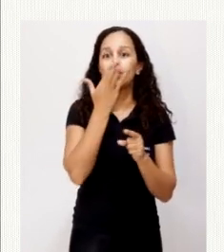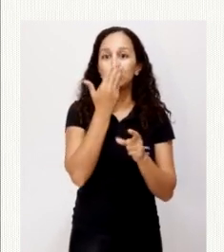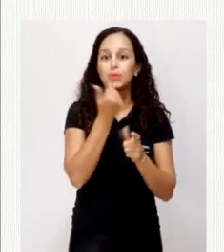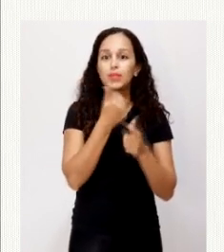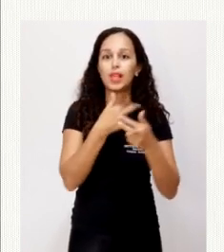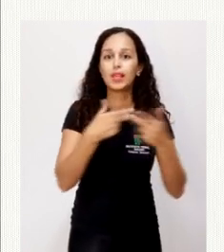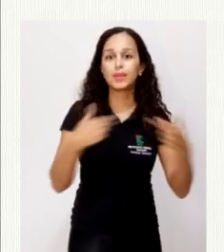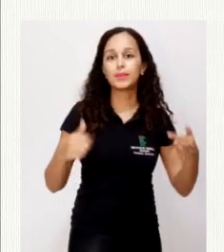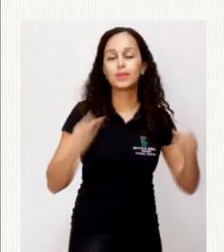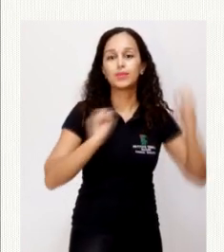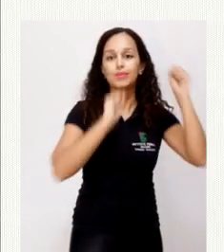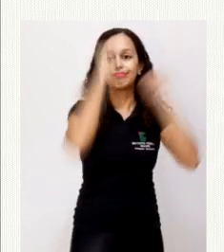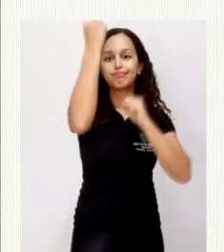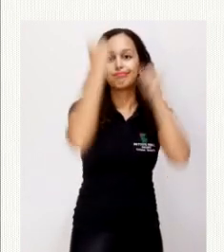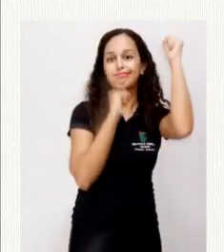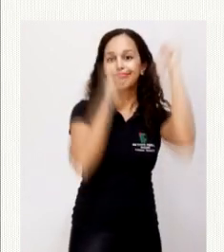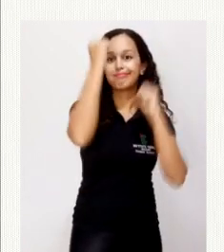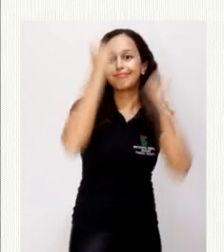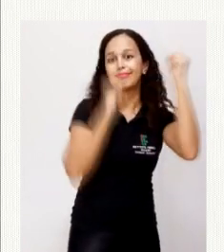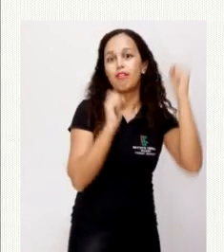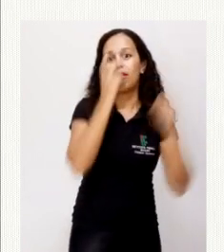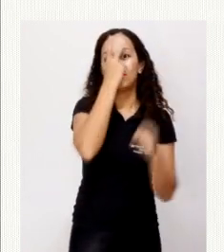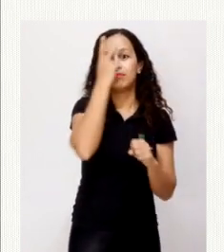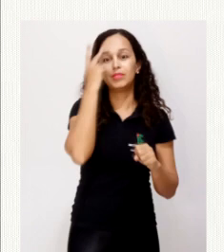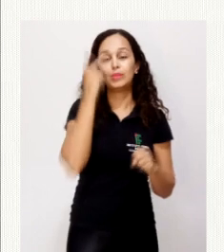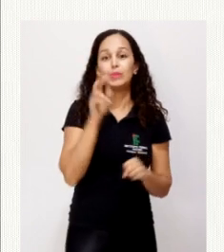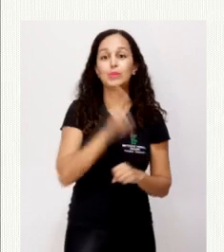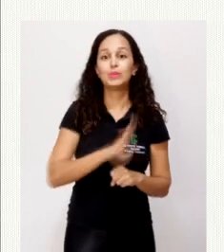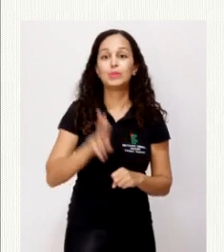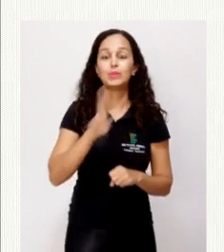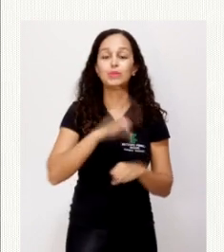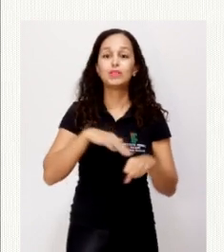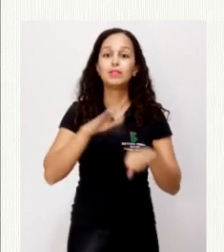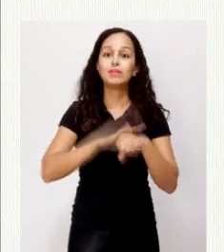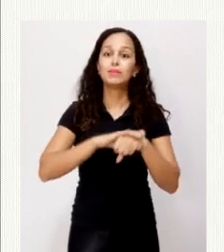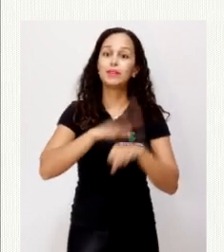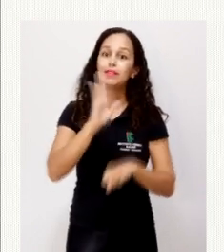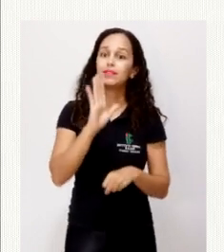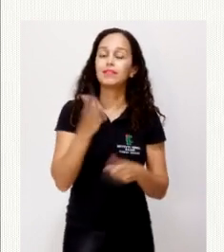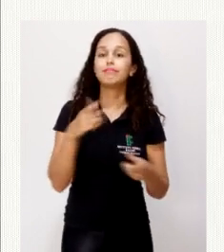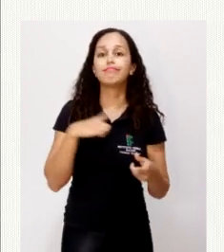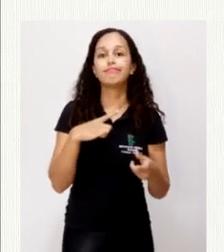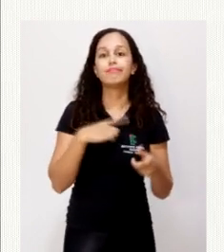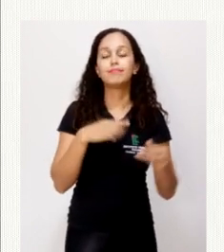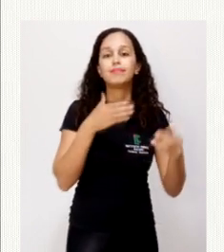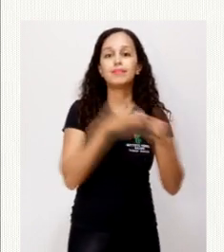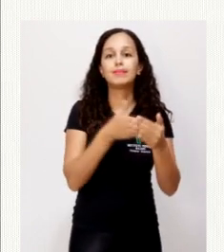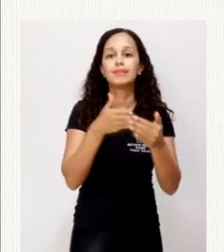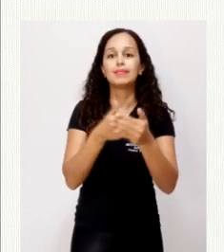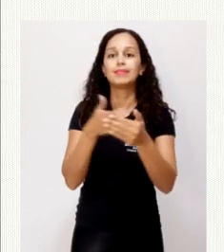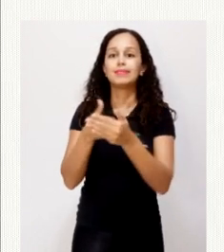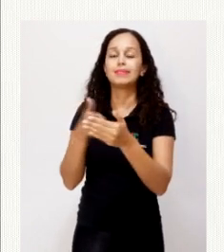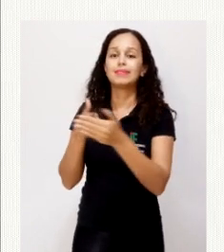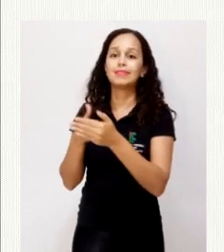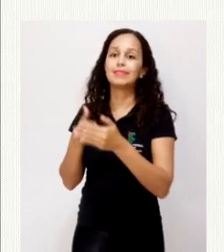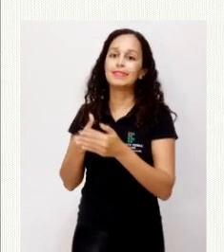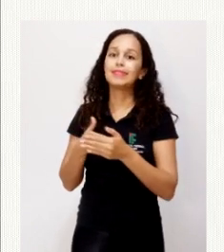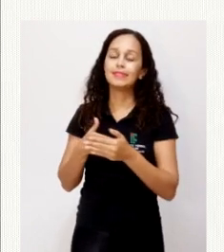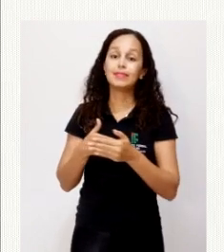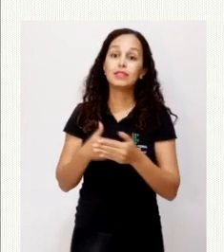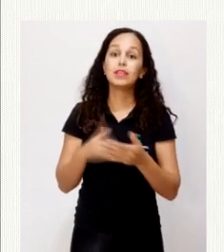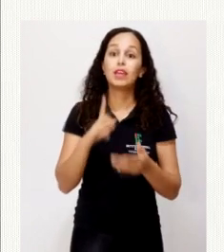dos alimentos, né, que passaram a ser mais consumidos, e isso tem limitado para que a gente consuma sempre os